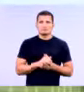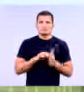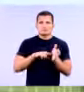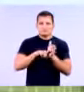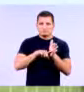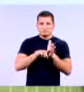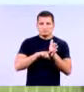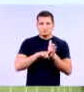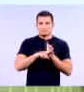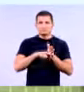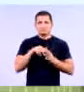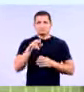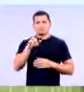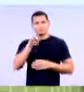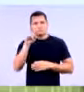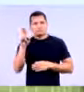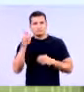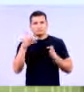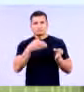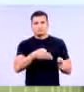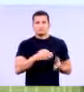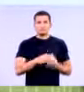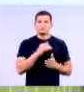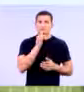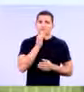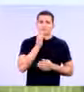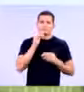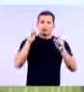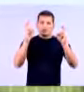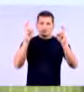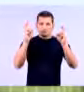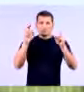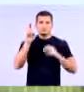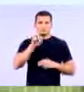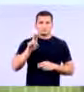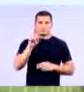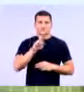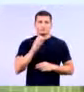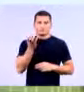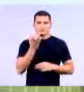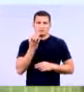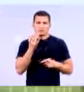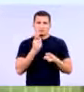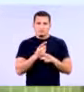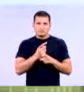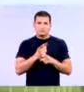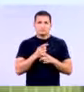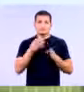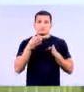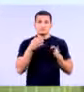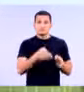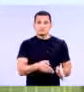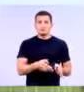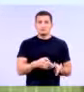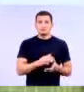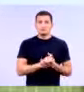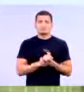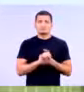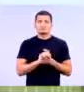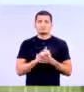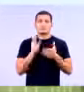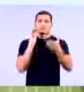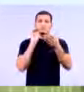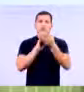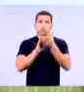nome específico, né? Por exemplo, as aspas nós utilizamos quando a gente quer encontrar o termo específico. Se eu colocar Anabela entre